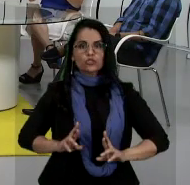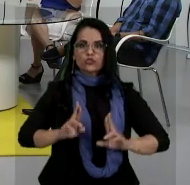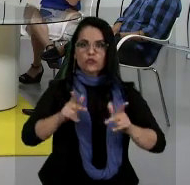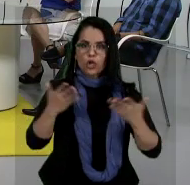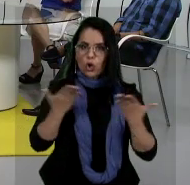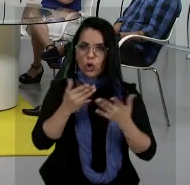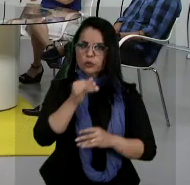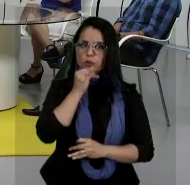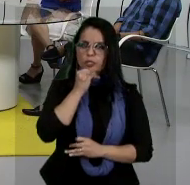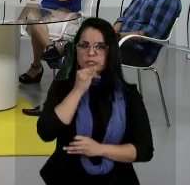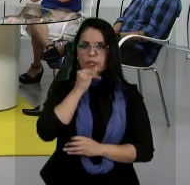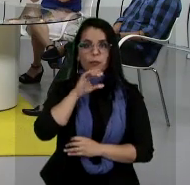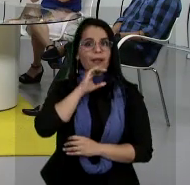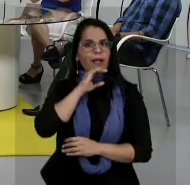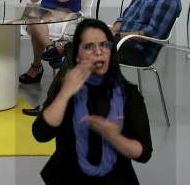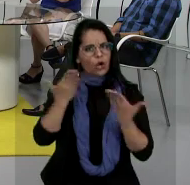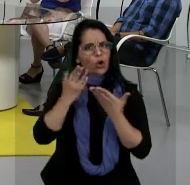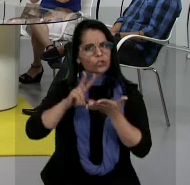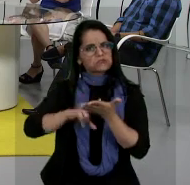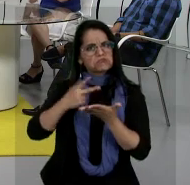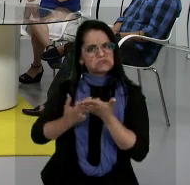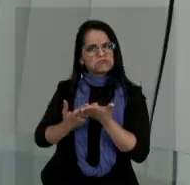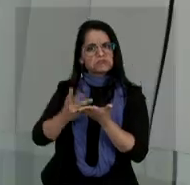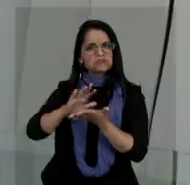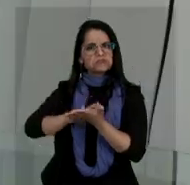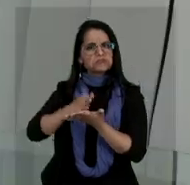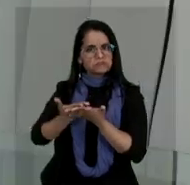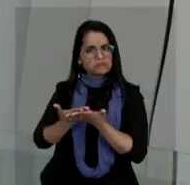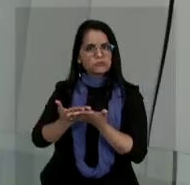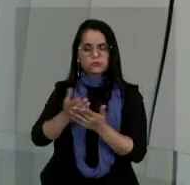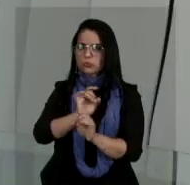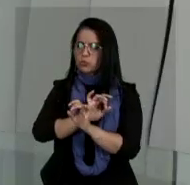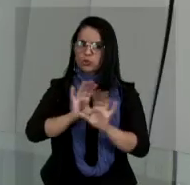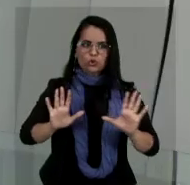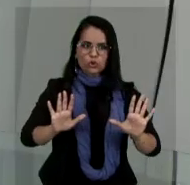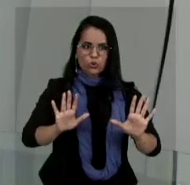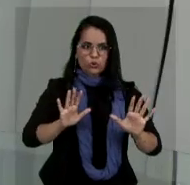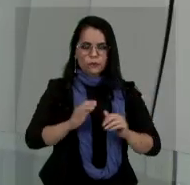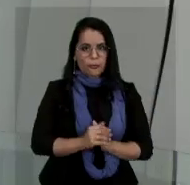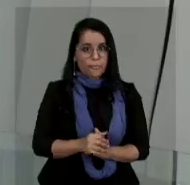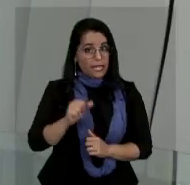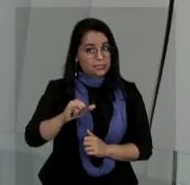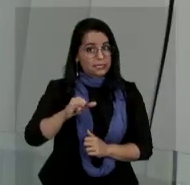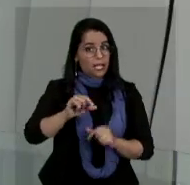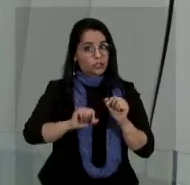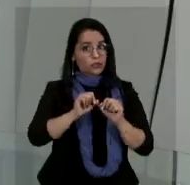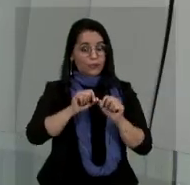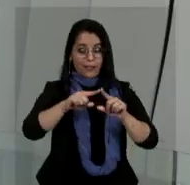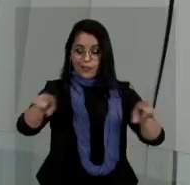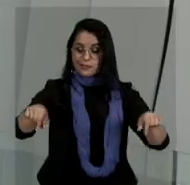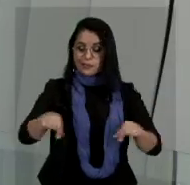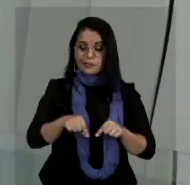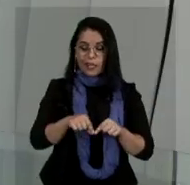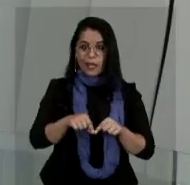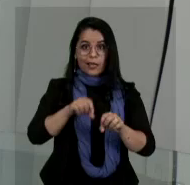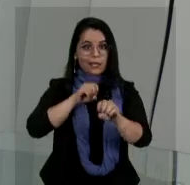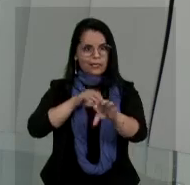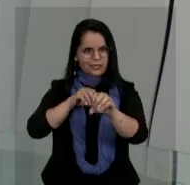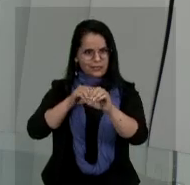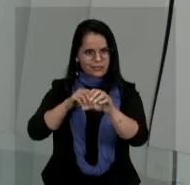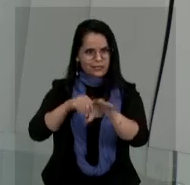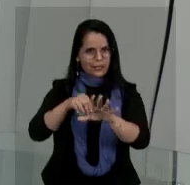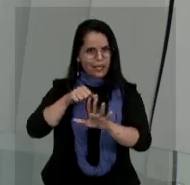aqui, por exemplo, hoje a Carla está como tradutora e intérprete de Libras. Se ela estivesse dentro de sala de aula